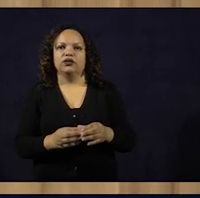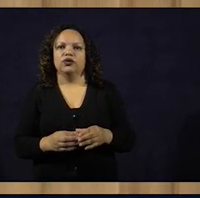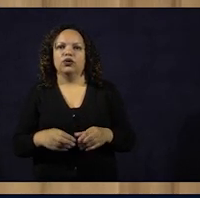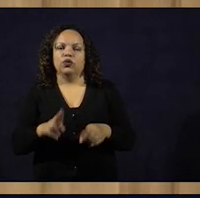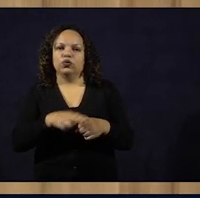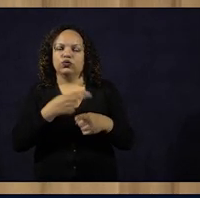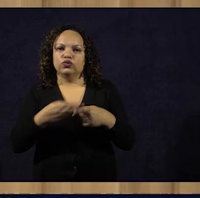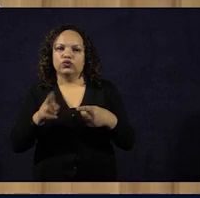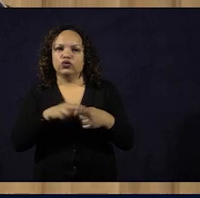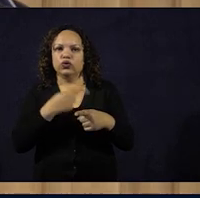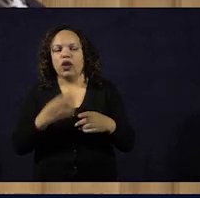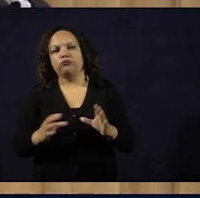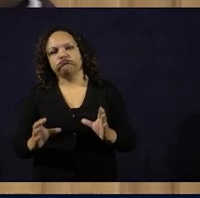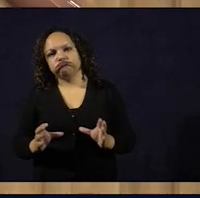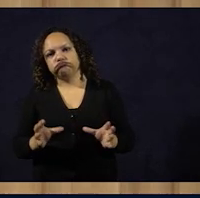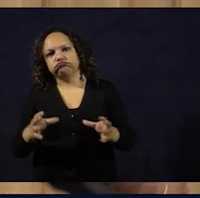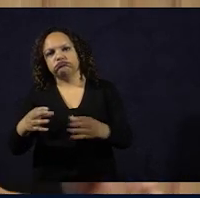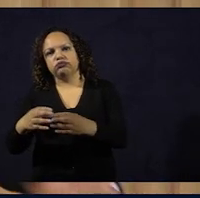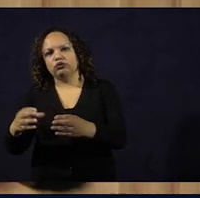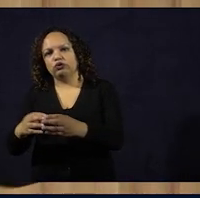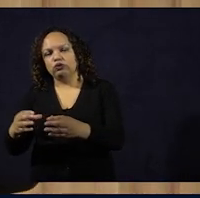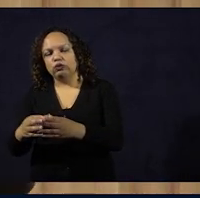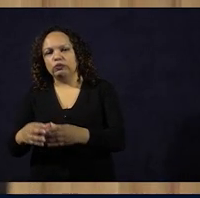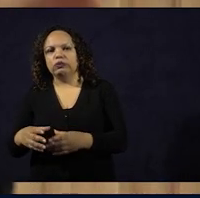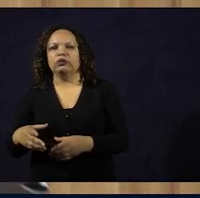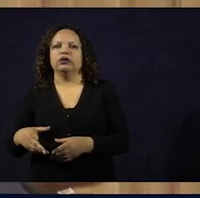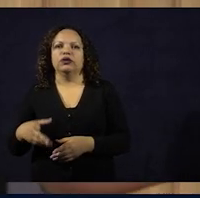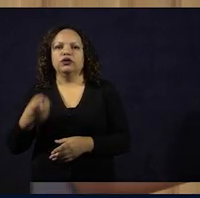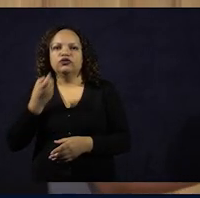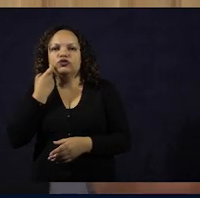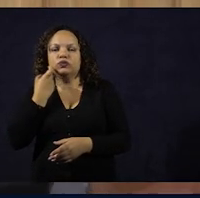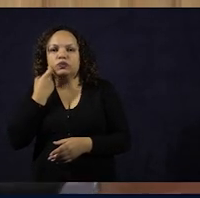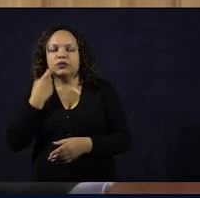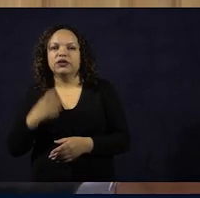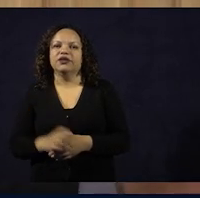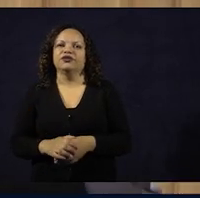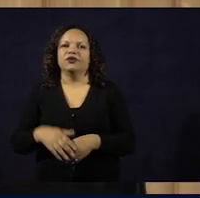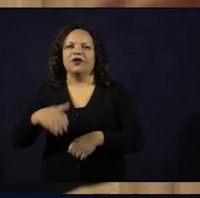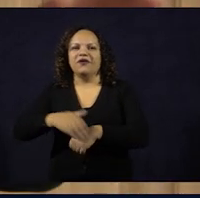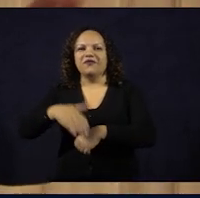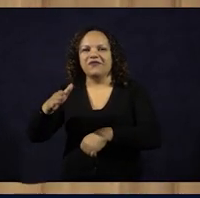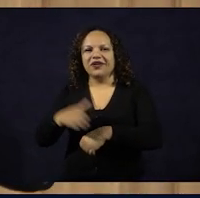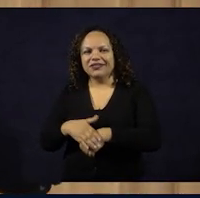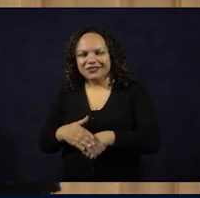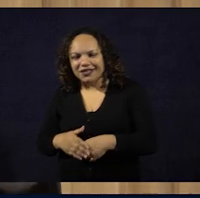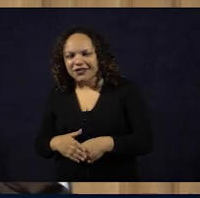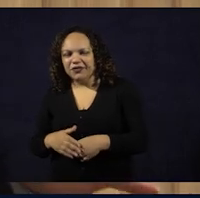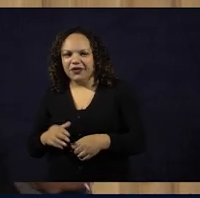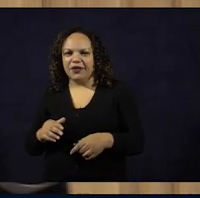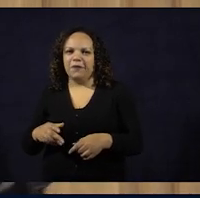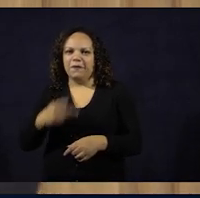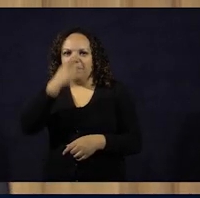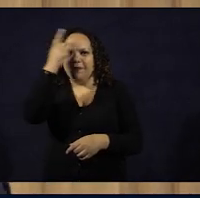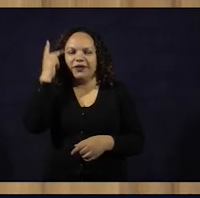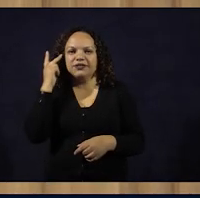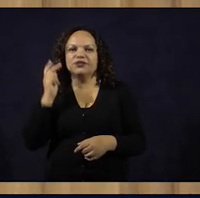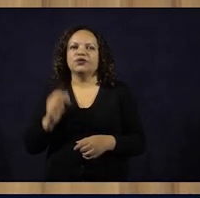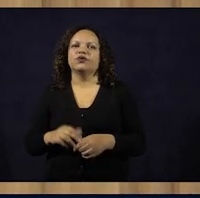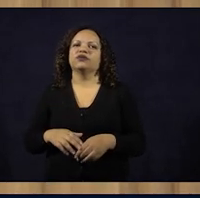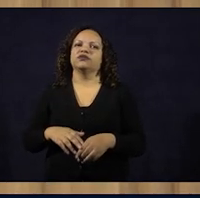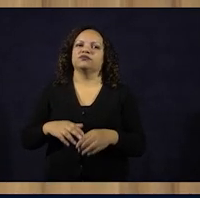Cadê do Pirarucu fazendo com que a gente possa essas pequenos produtores também